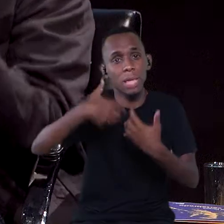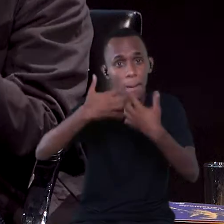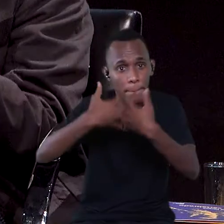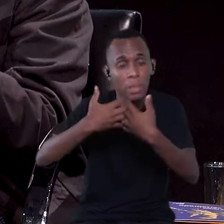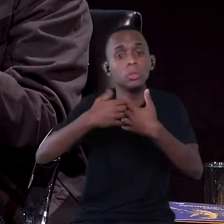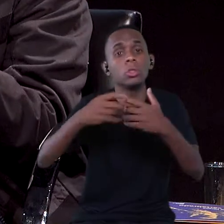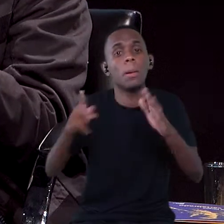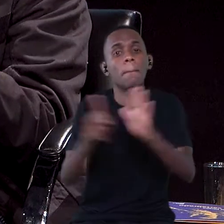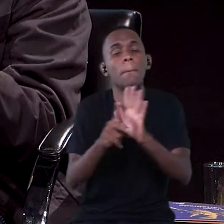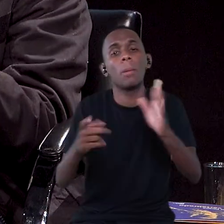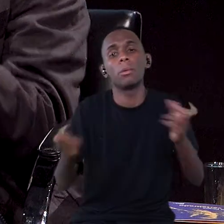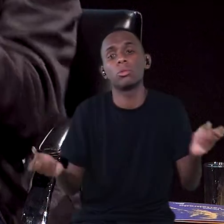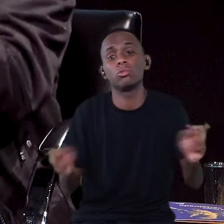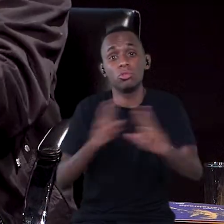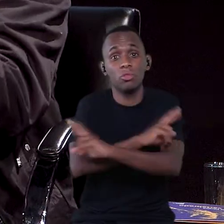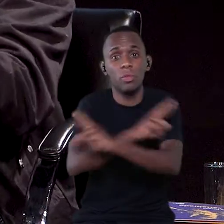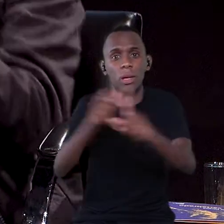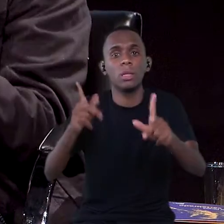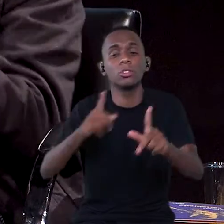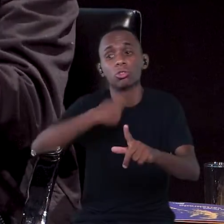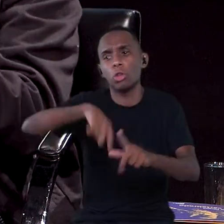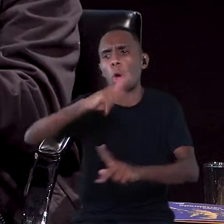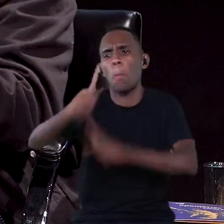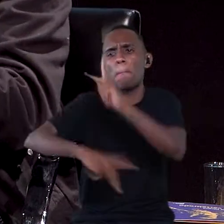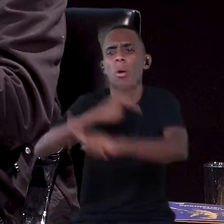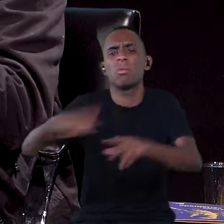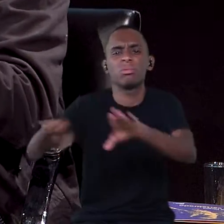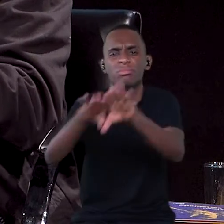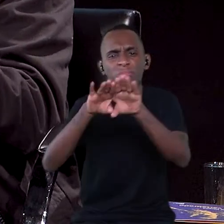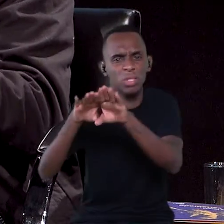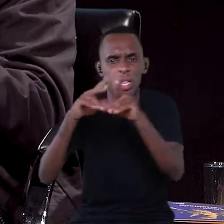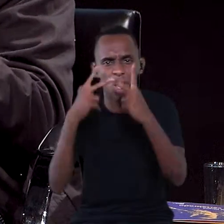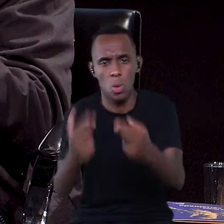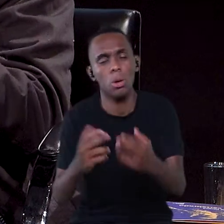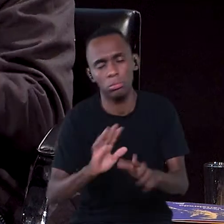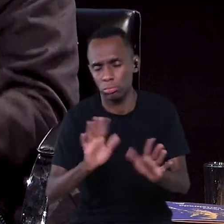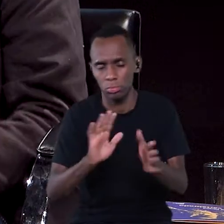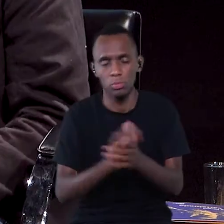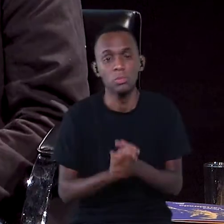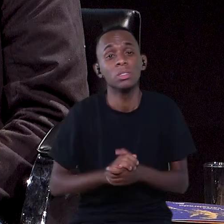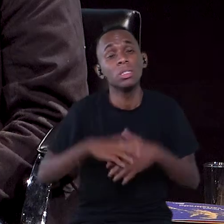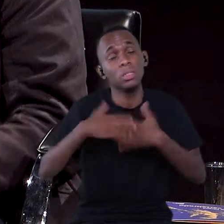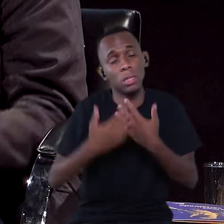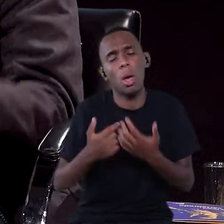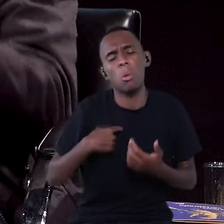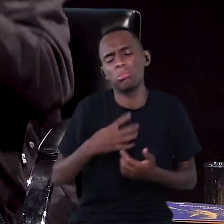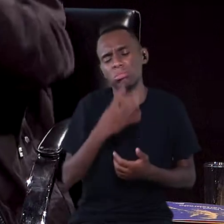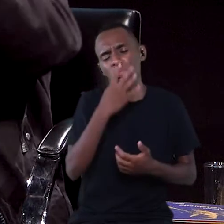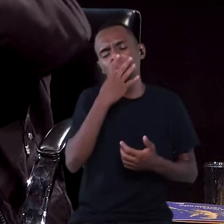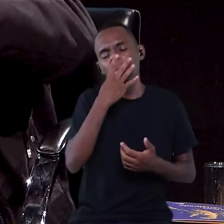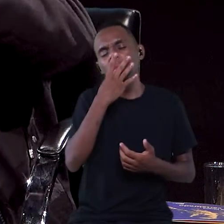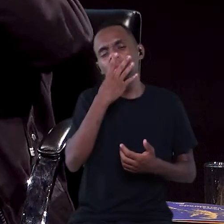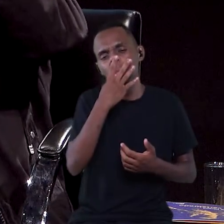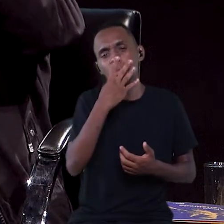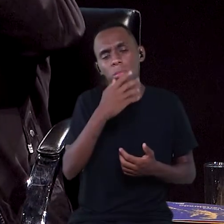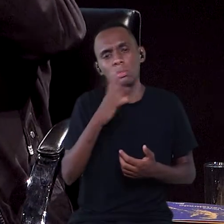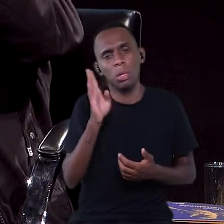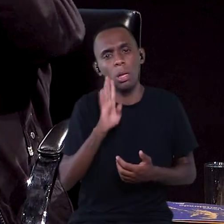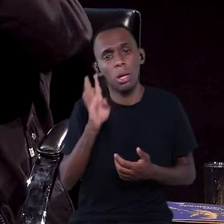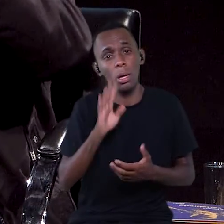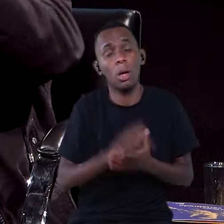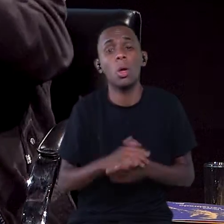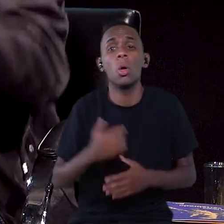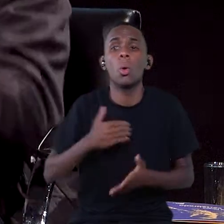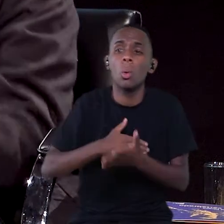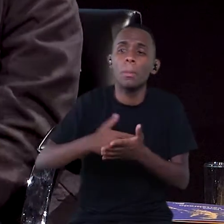somos comuns, né? Um povo só. Então, eu achava interessante essa releitura da obra do Milton. Então, eu comecei a